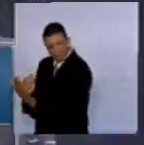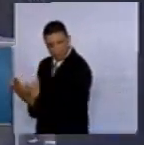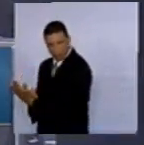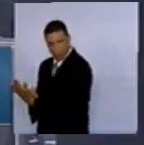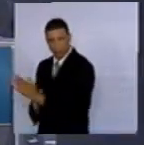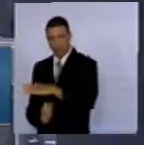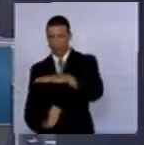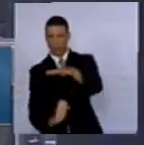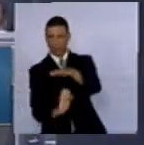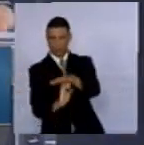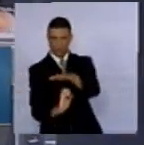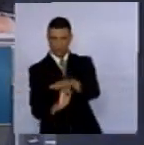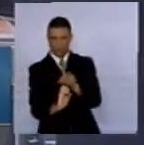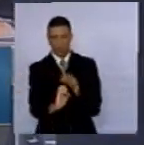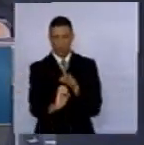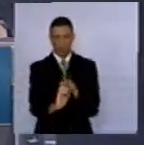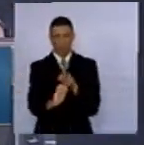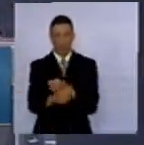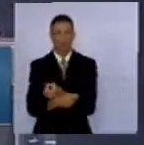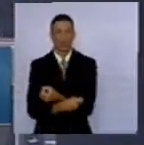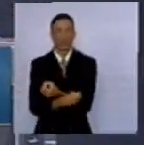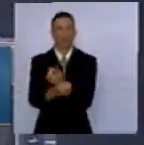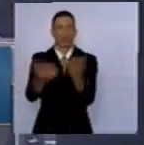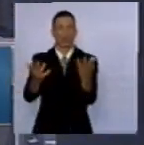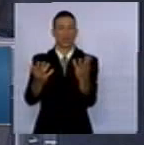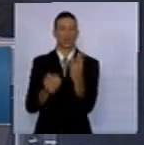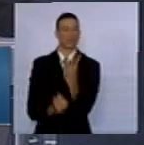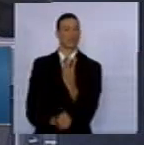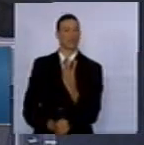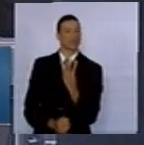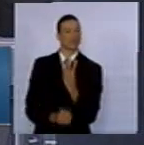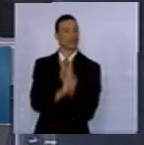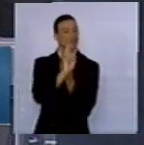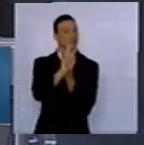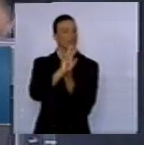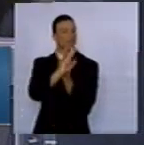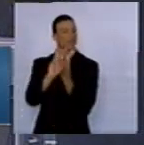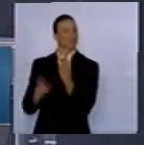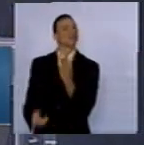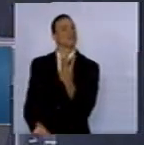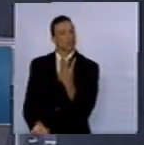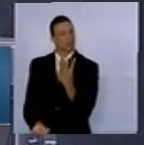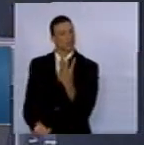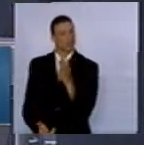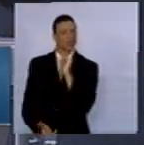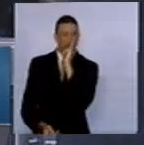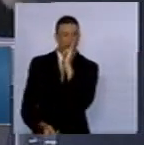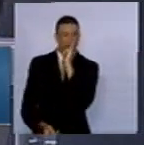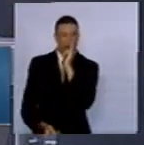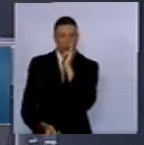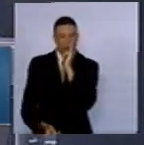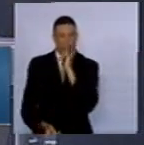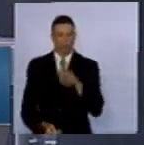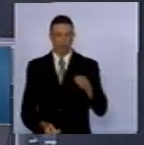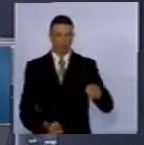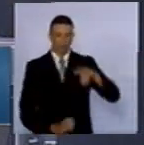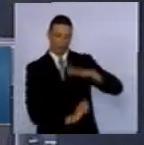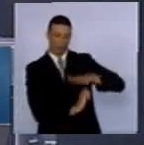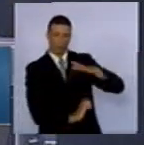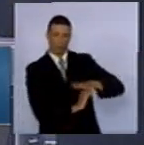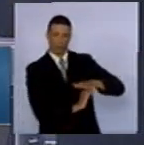facilitar a entrada de novos programadores para permitir que essa pretora